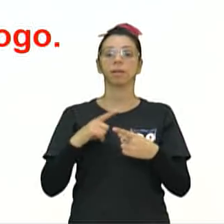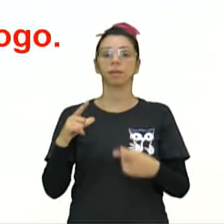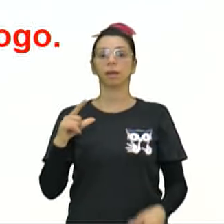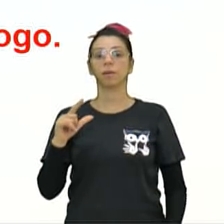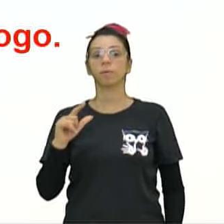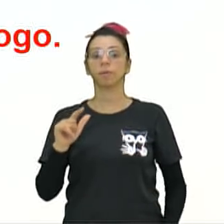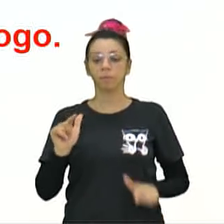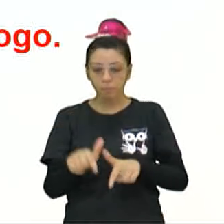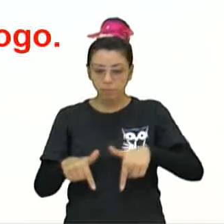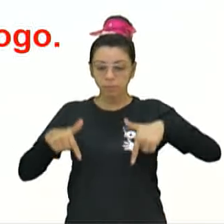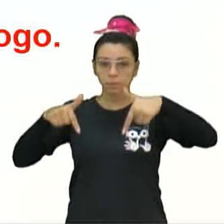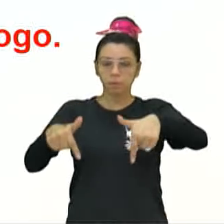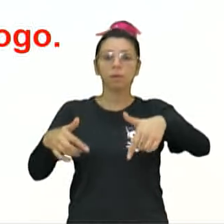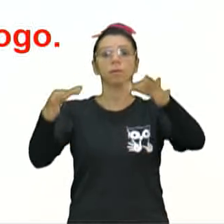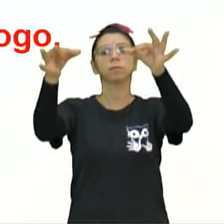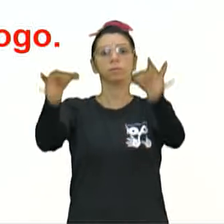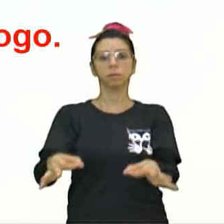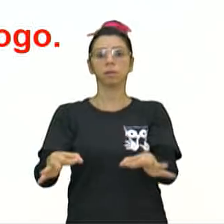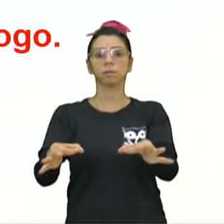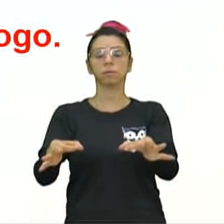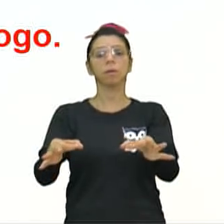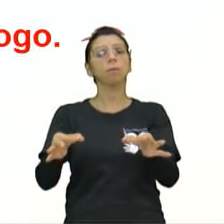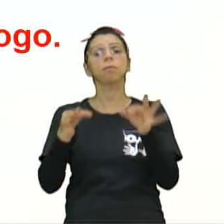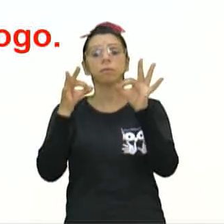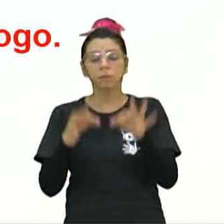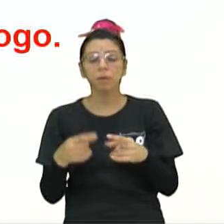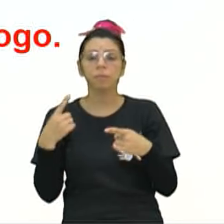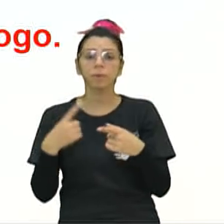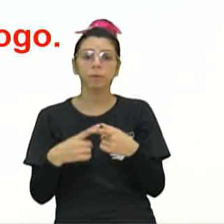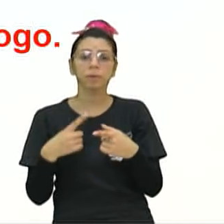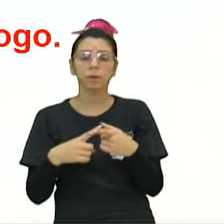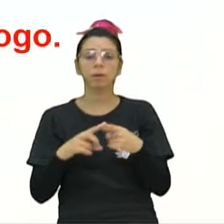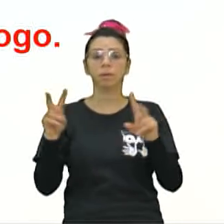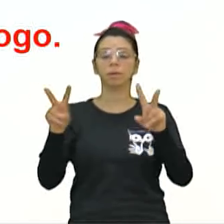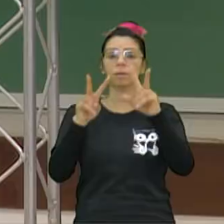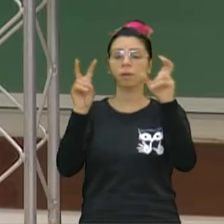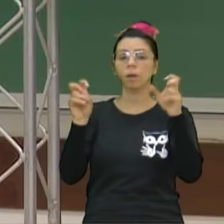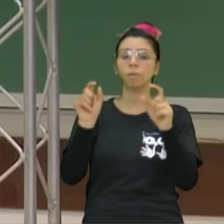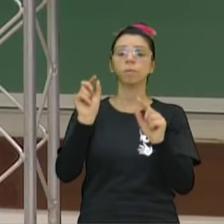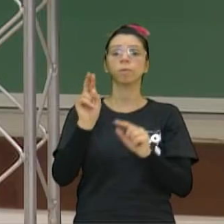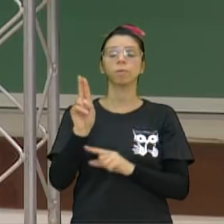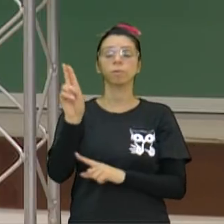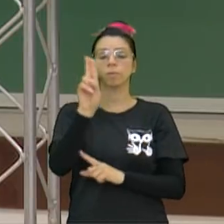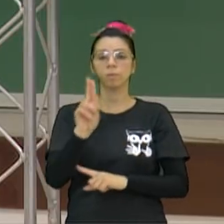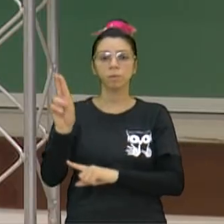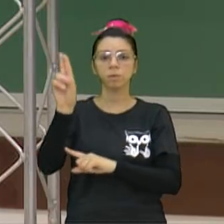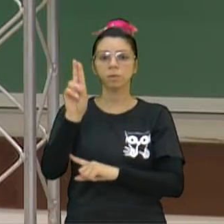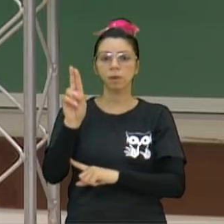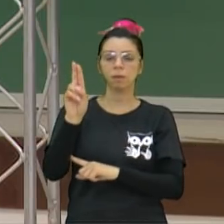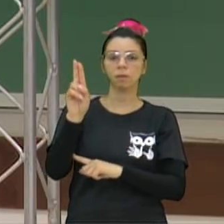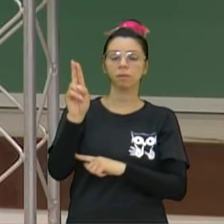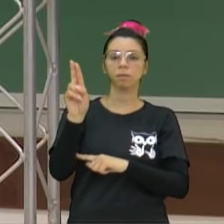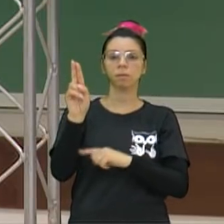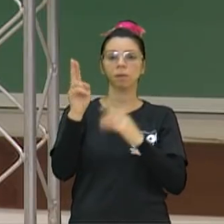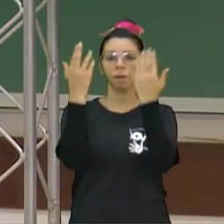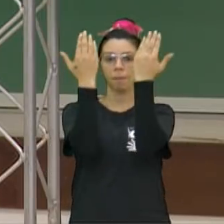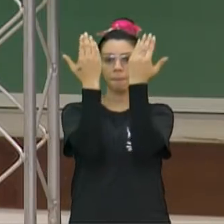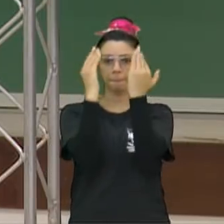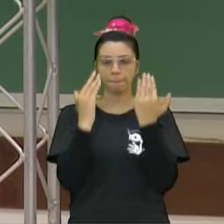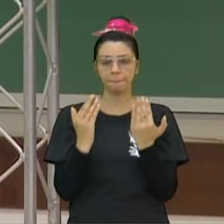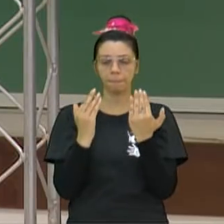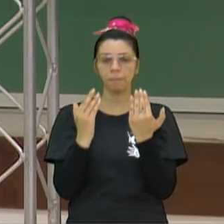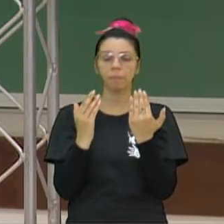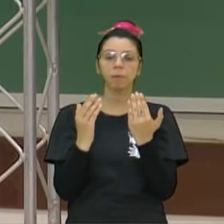atitude assertiva. Né? A assertividade é um termo utilizado muito na psicologia para orientar o nosso